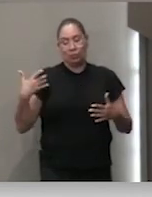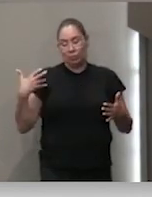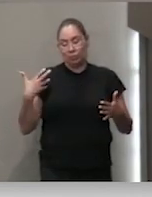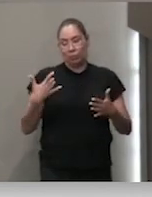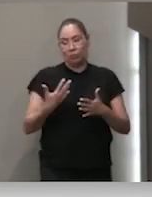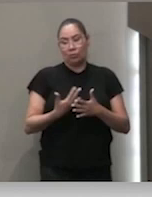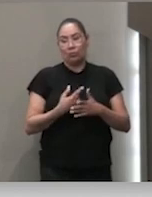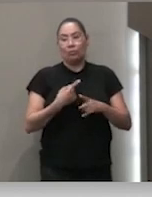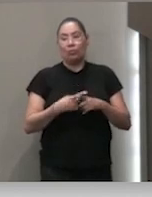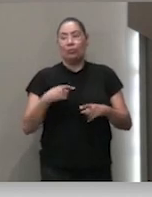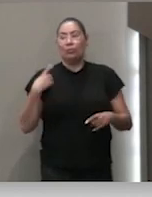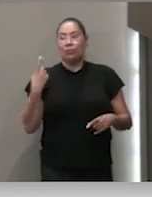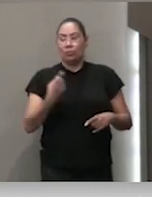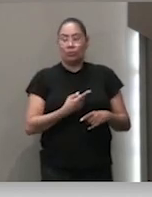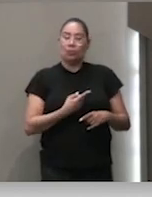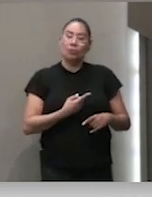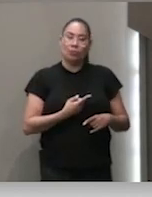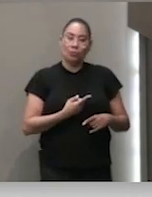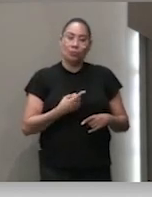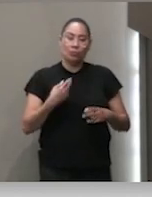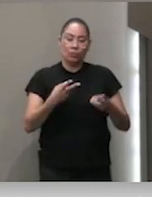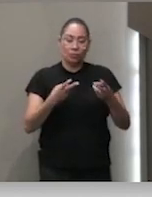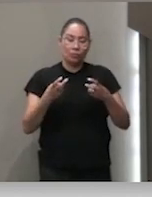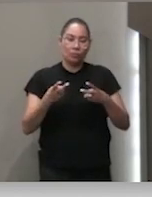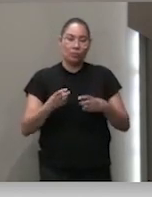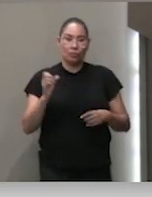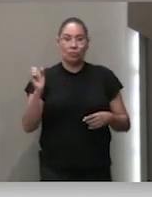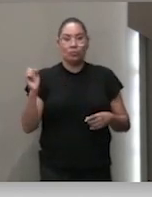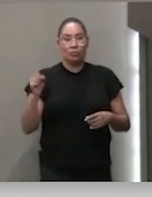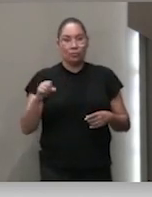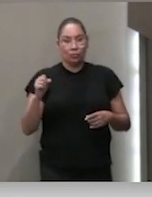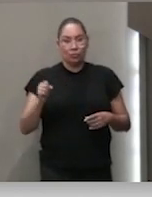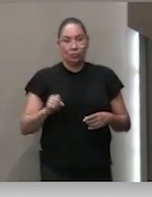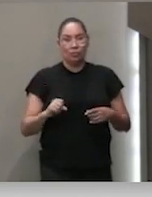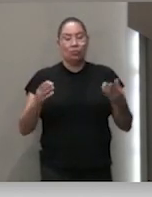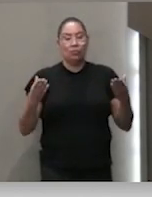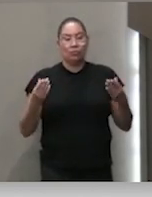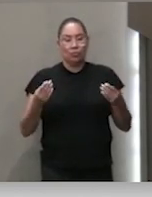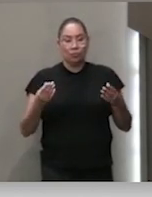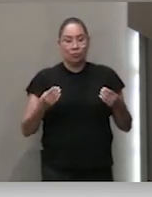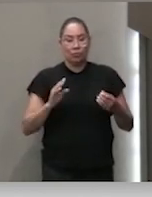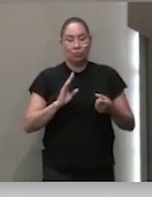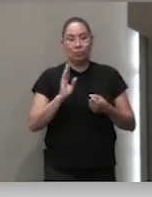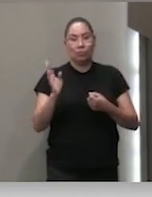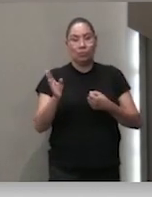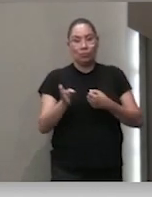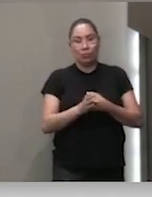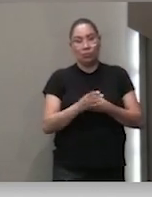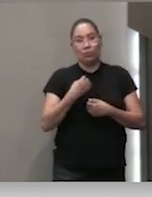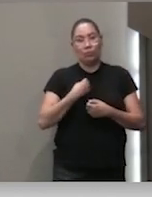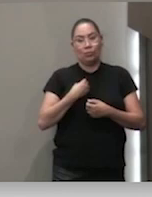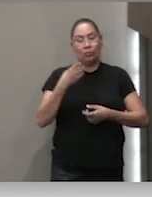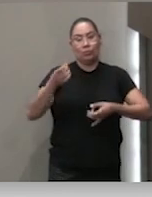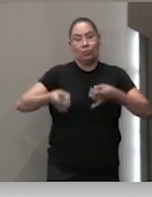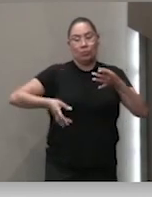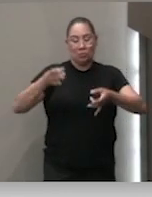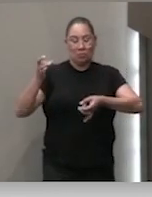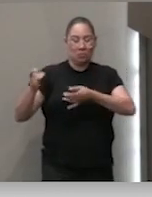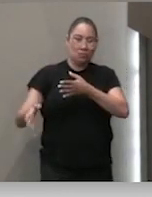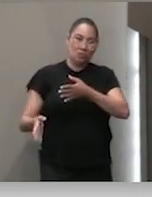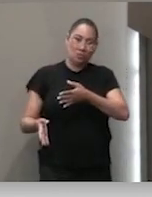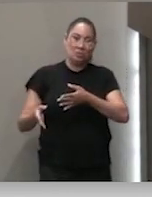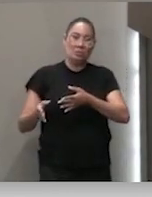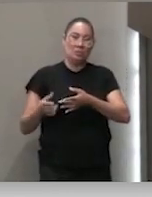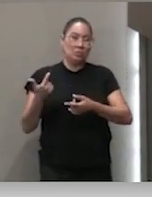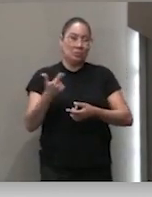decorrência do nosso mandato, onde a gente pôde perceber, sim, que de fato muitos dos nossos bairros estão abandonados, sim, e